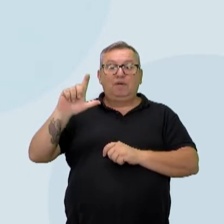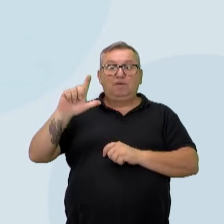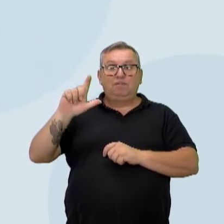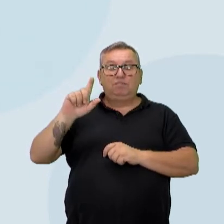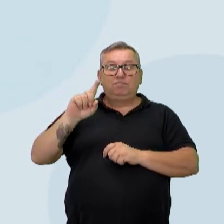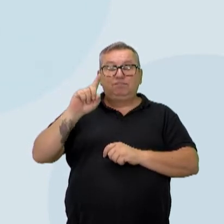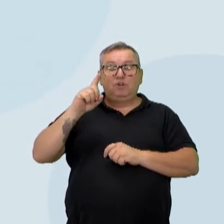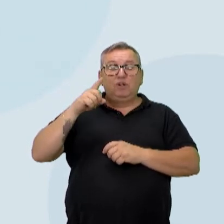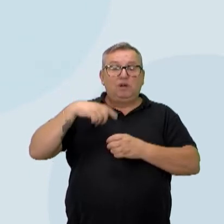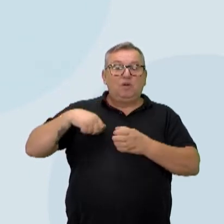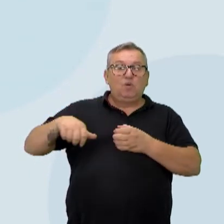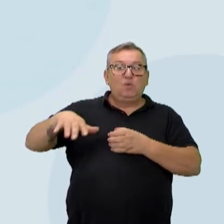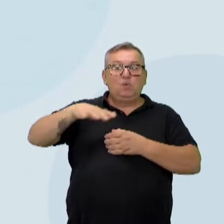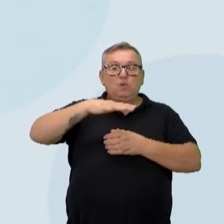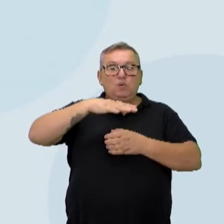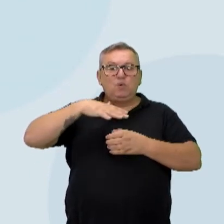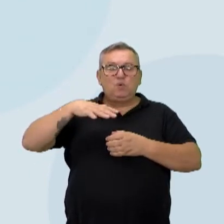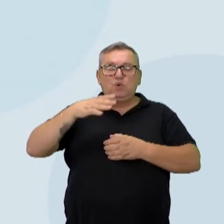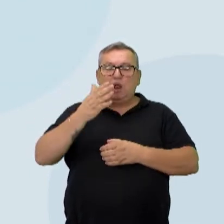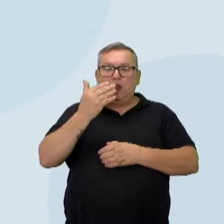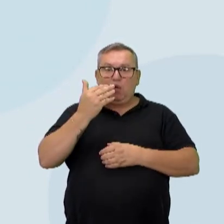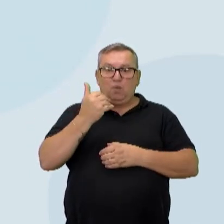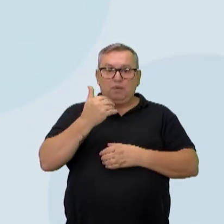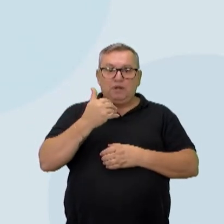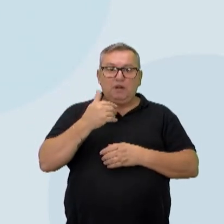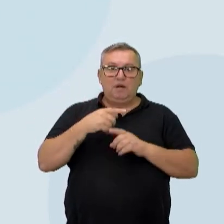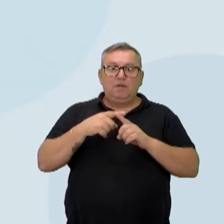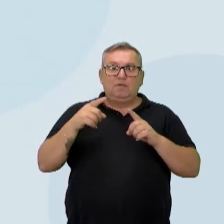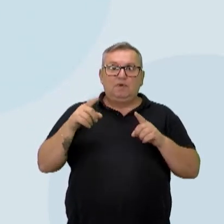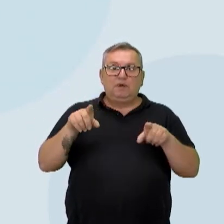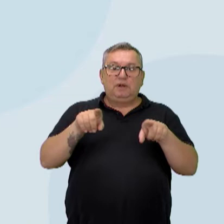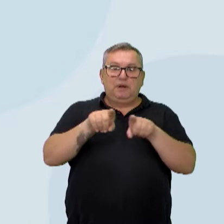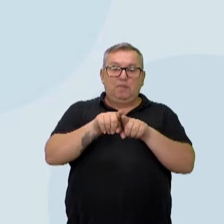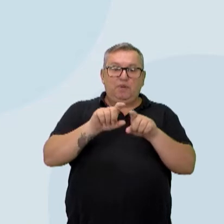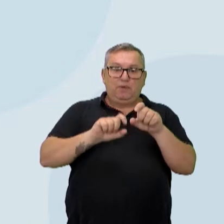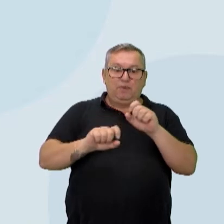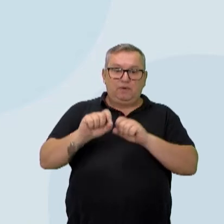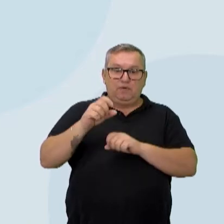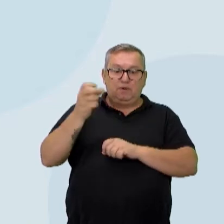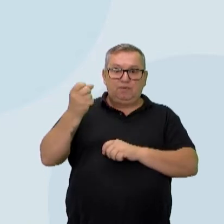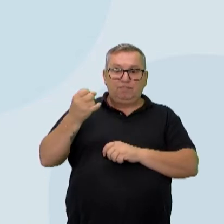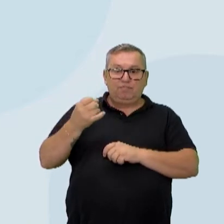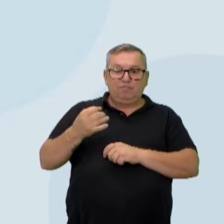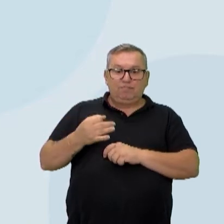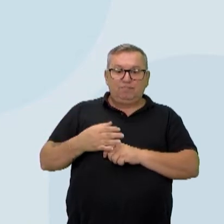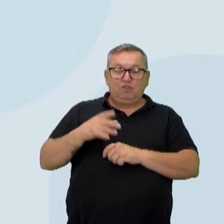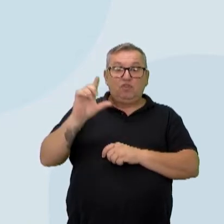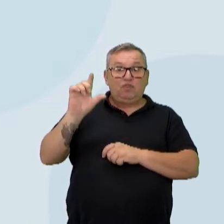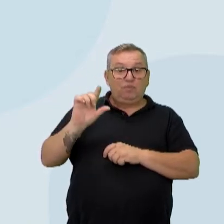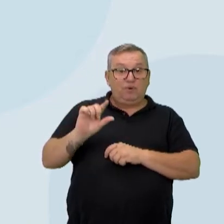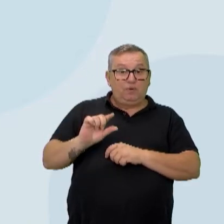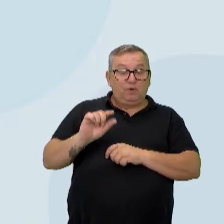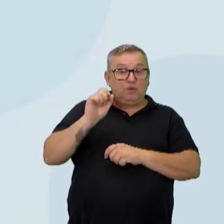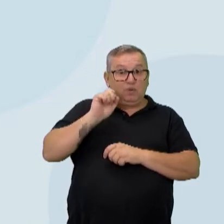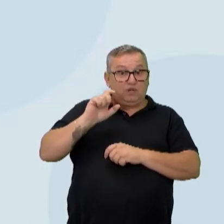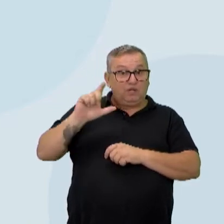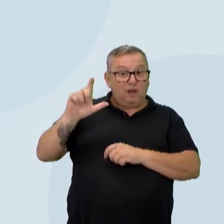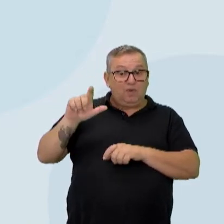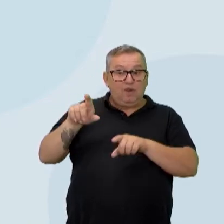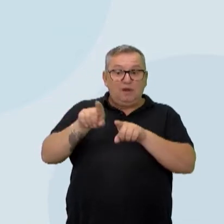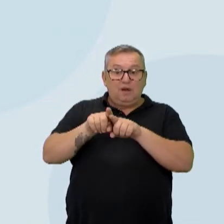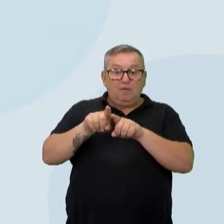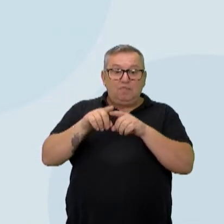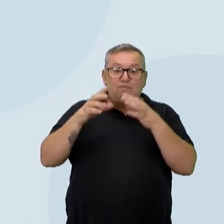os alimentos industrializados. De minha parte, leitor, já comecei a diminuir o sal nas refeições e a